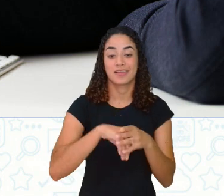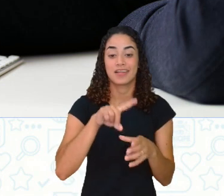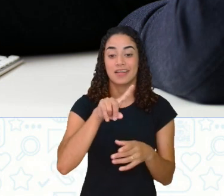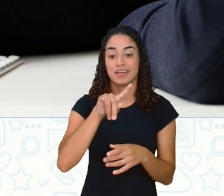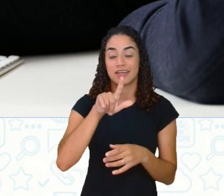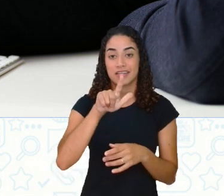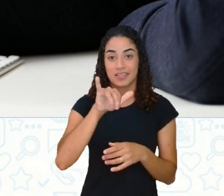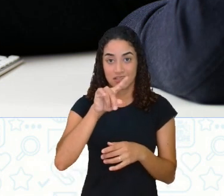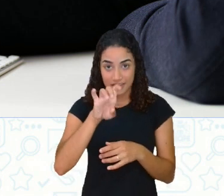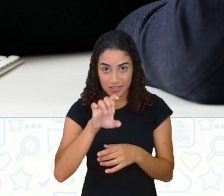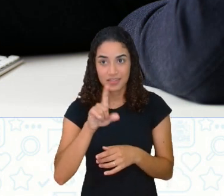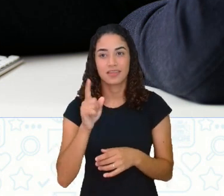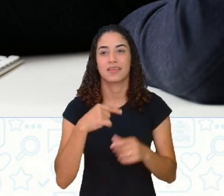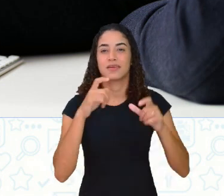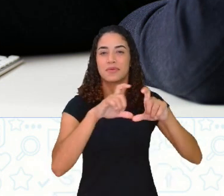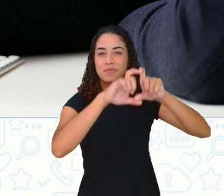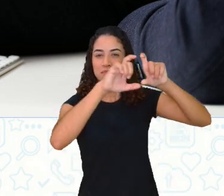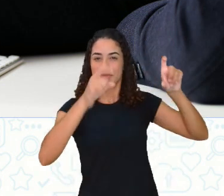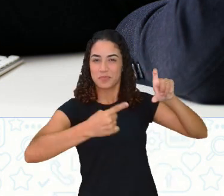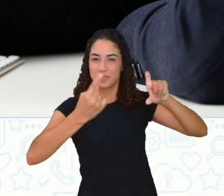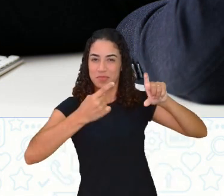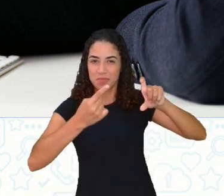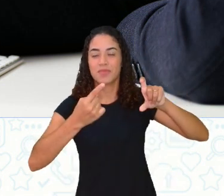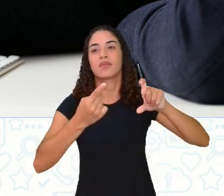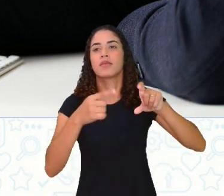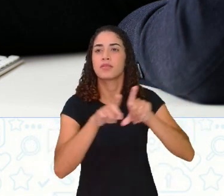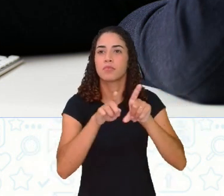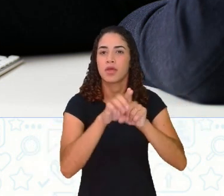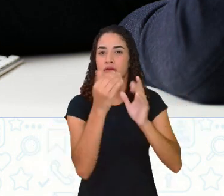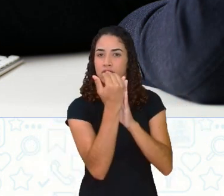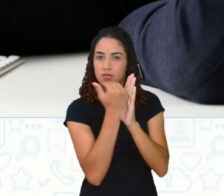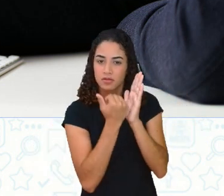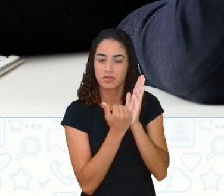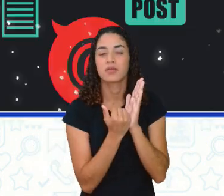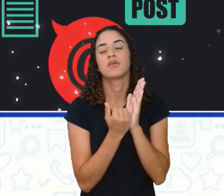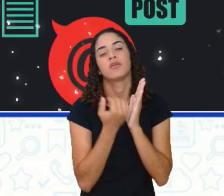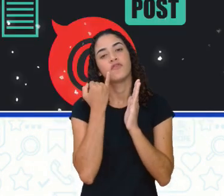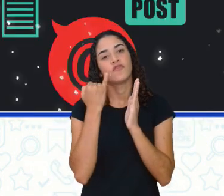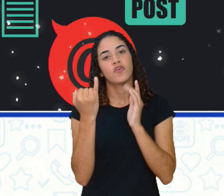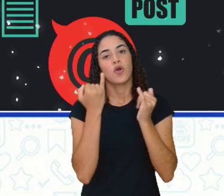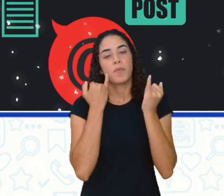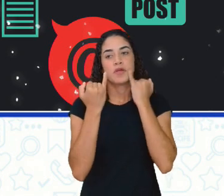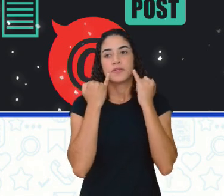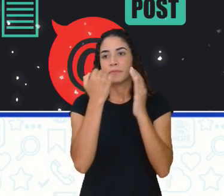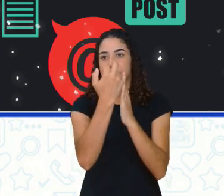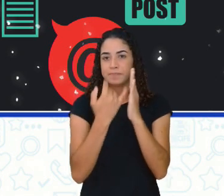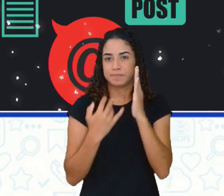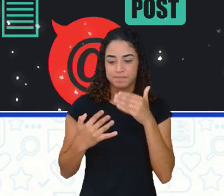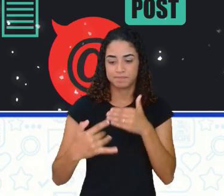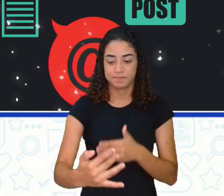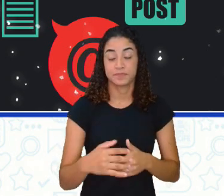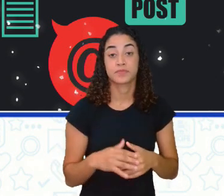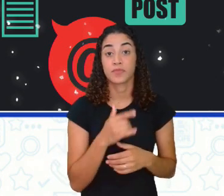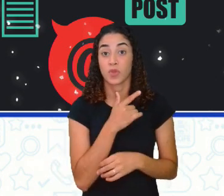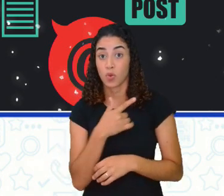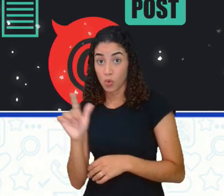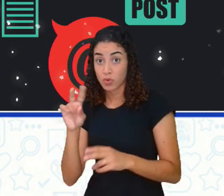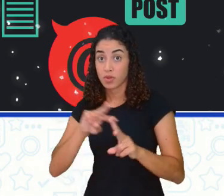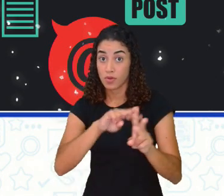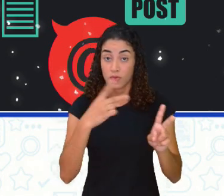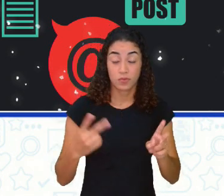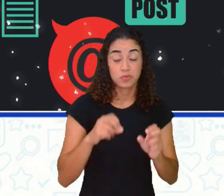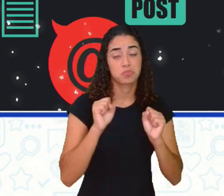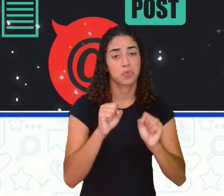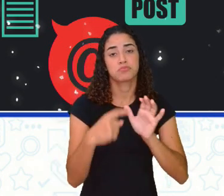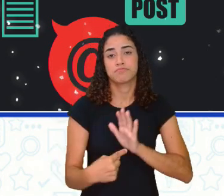aquele primeiro parágrafo do texto, e também no corpo do texto, né, nas informações que se seguem, tá? Outros recursos